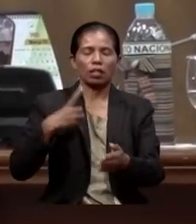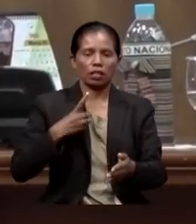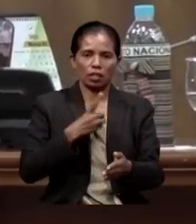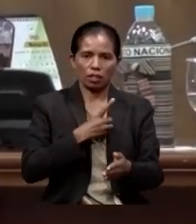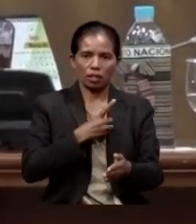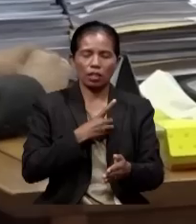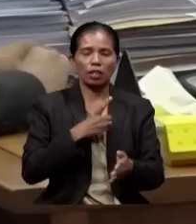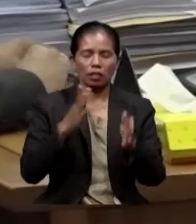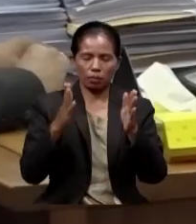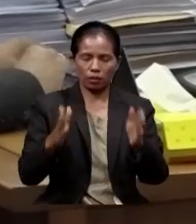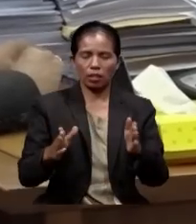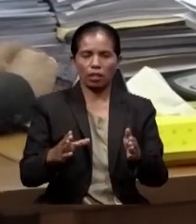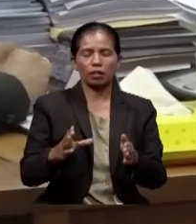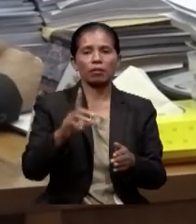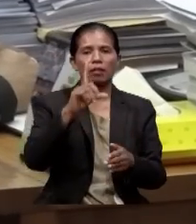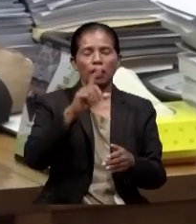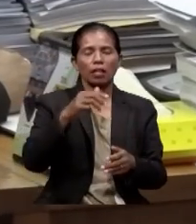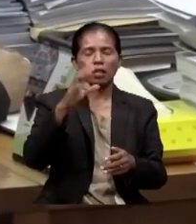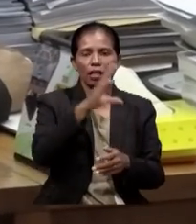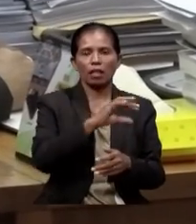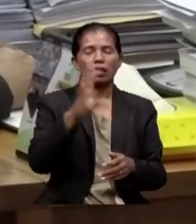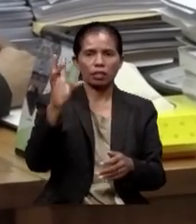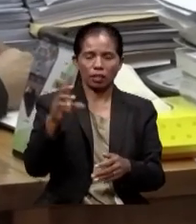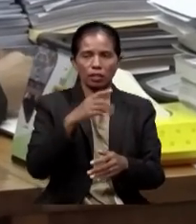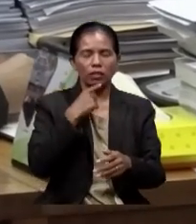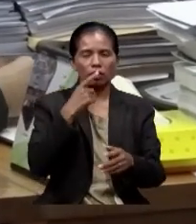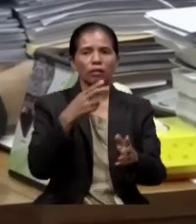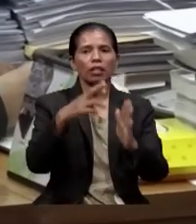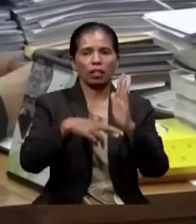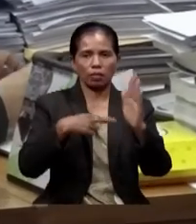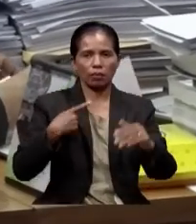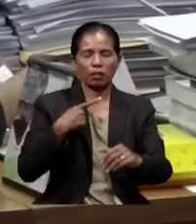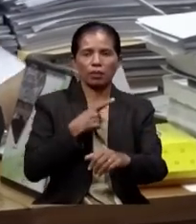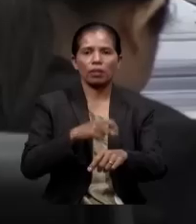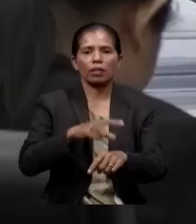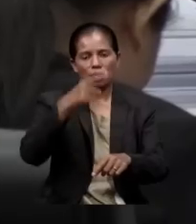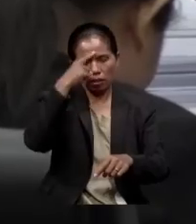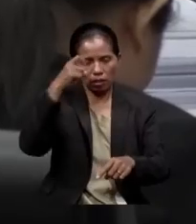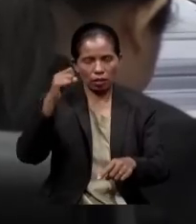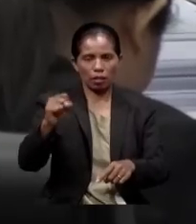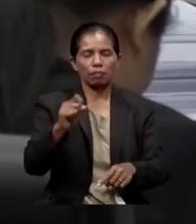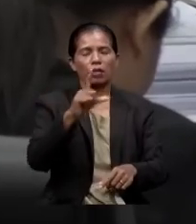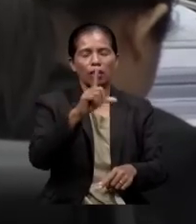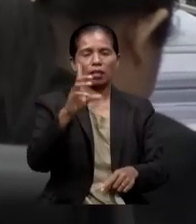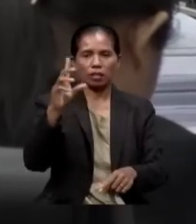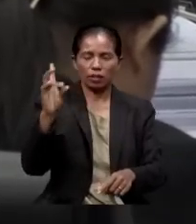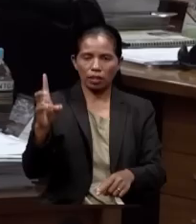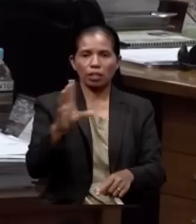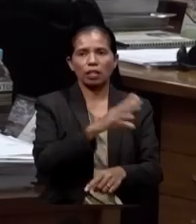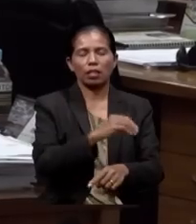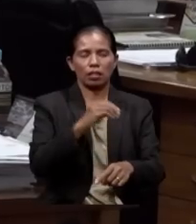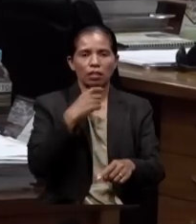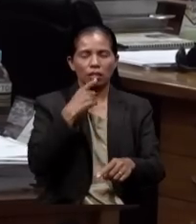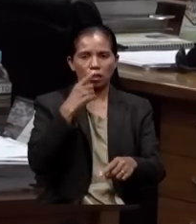Gama alias Eliseti baseia ba regimento parlamento nacional ne mesma que vigora tamba Eliseti decide afilia ba partido